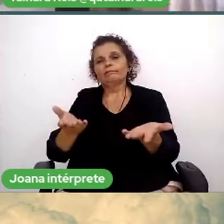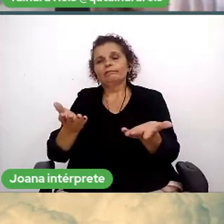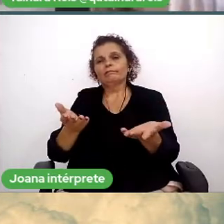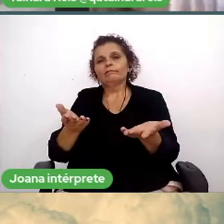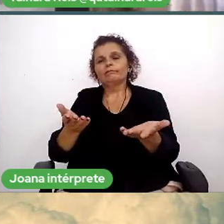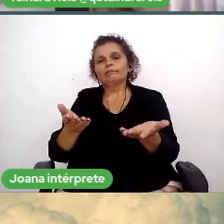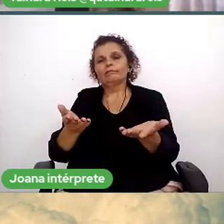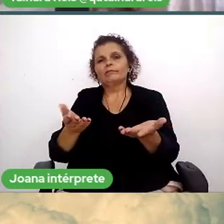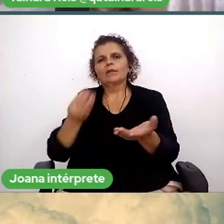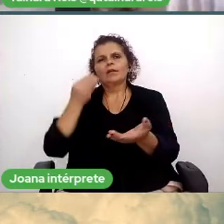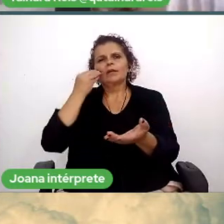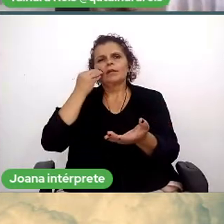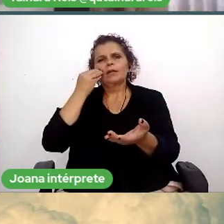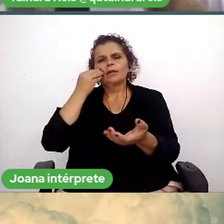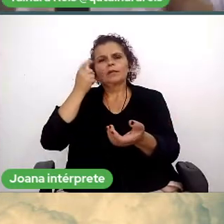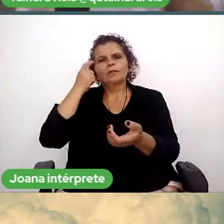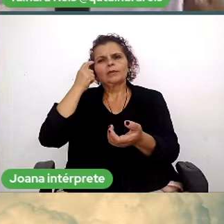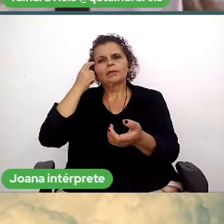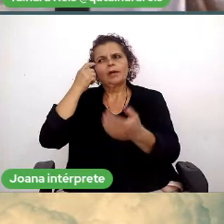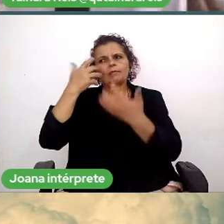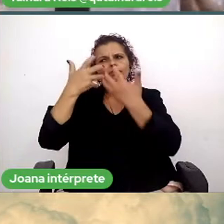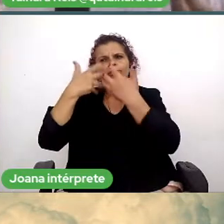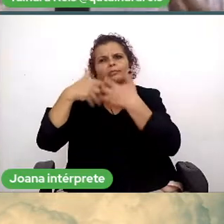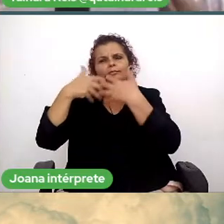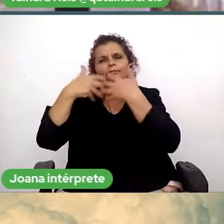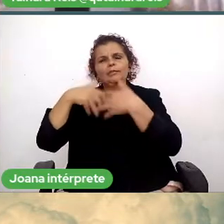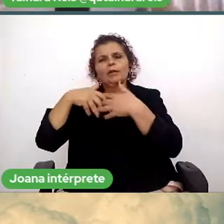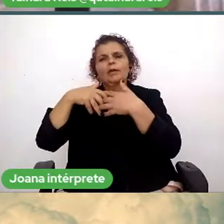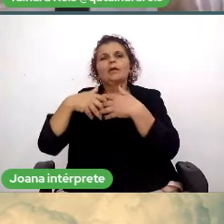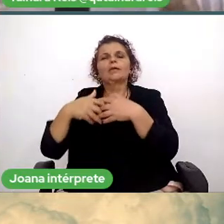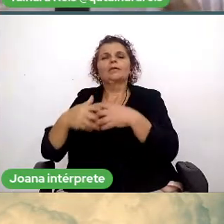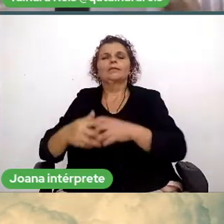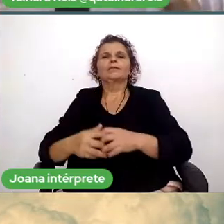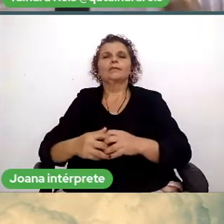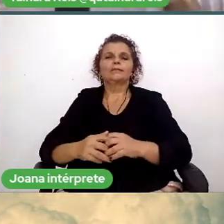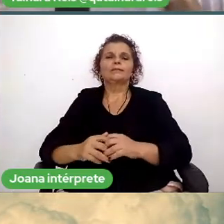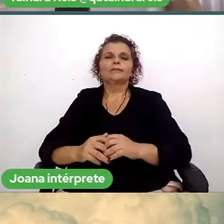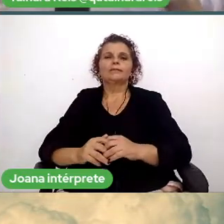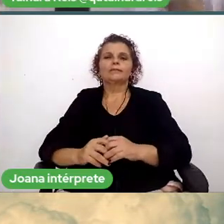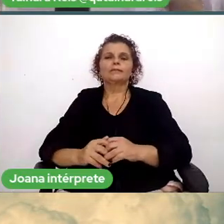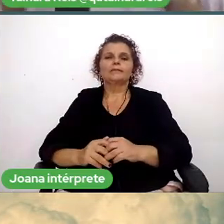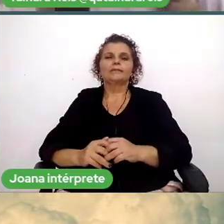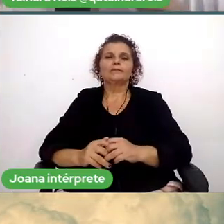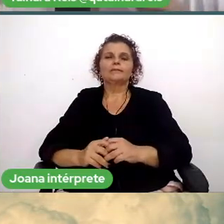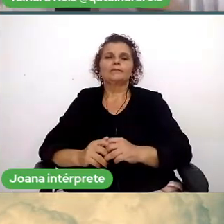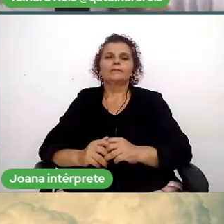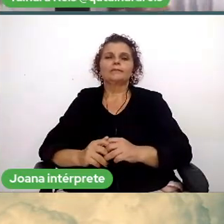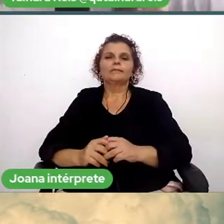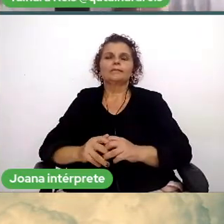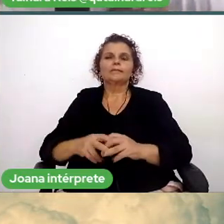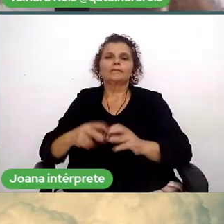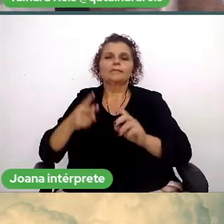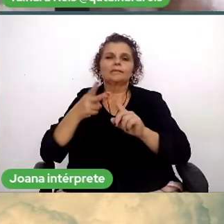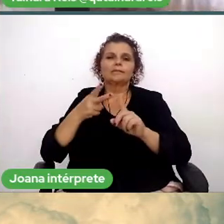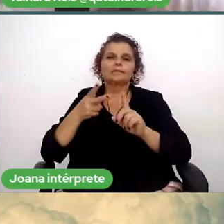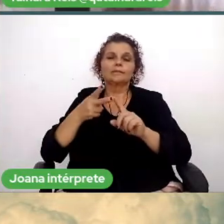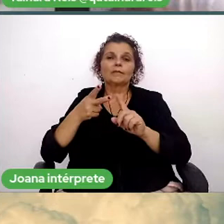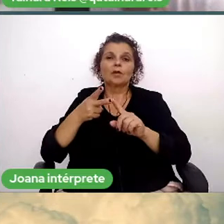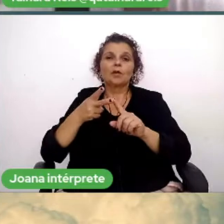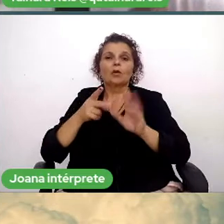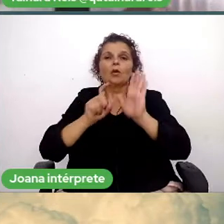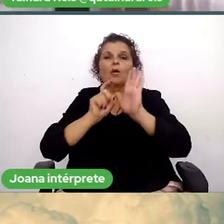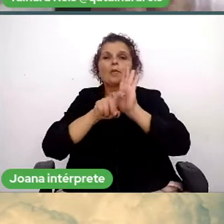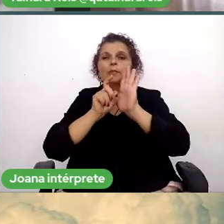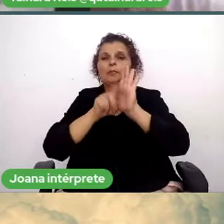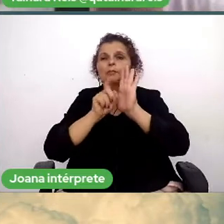tenta pensar nisso direitinho aí para dentro dos projetos de vocês. E aí eu trouxe 2 mitos que também é para